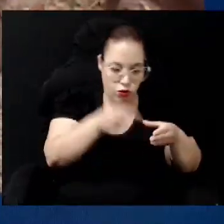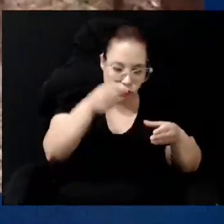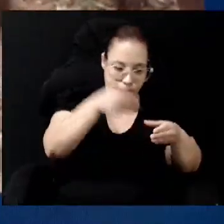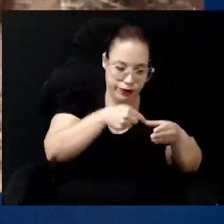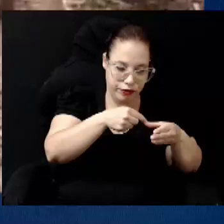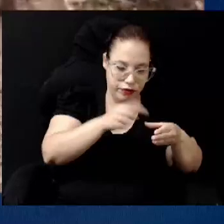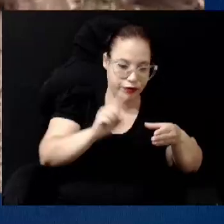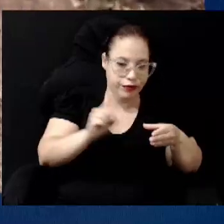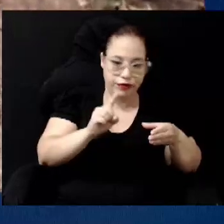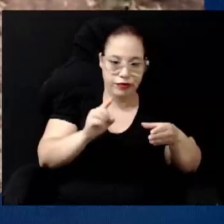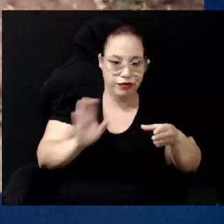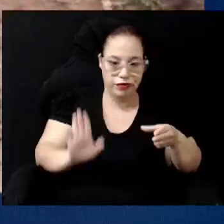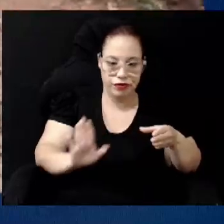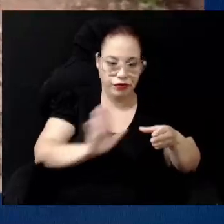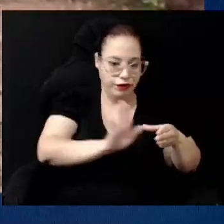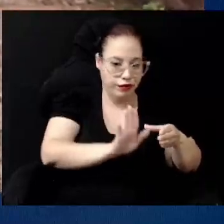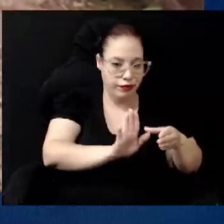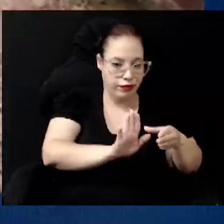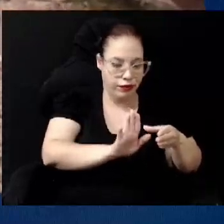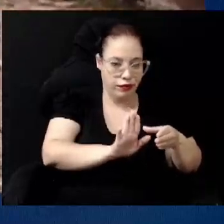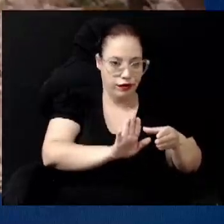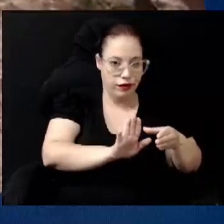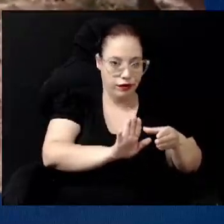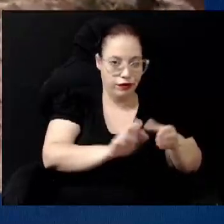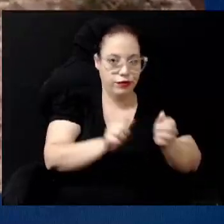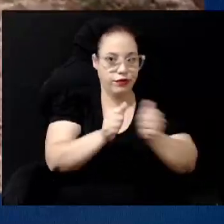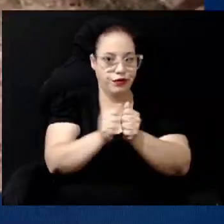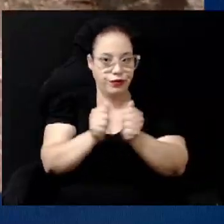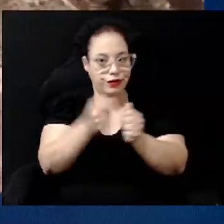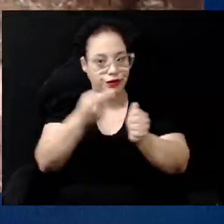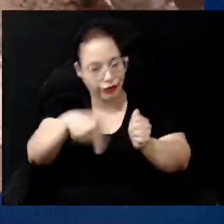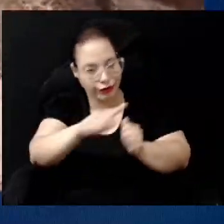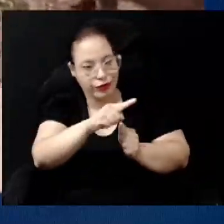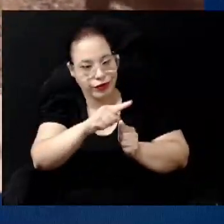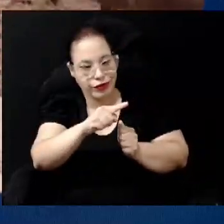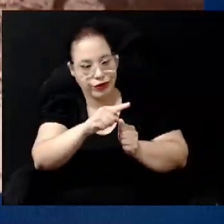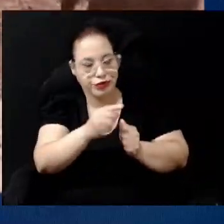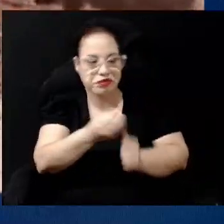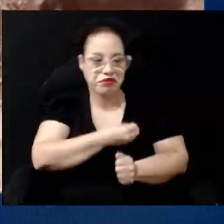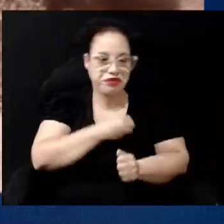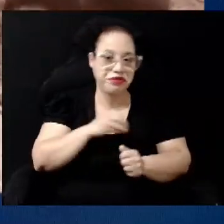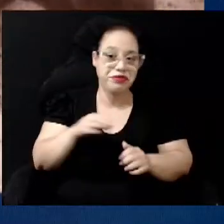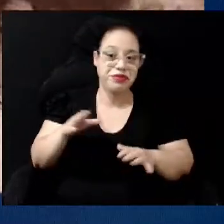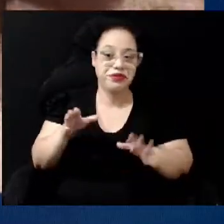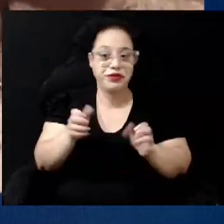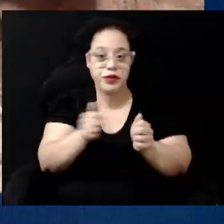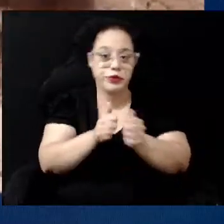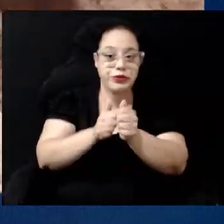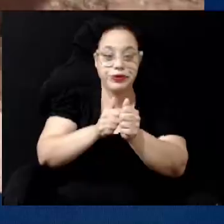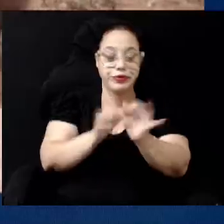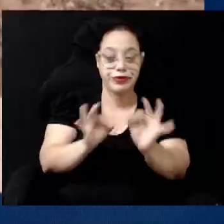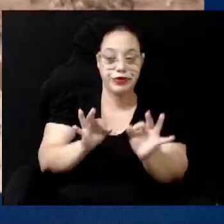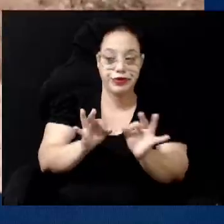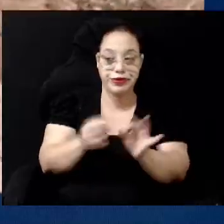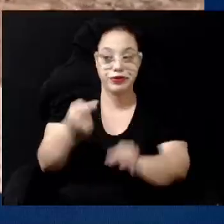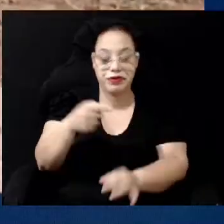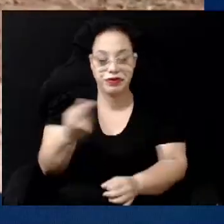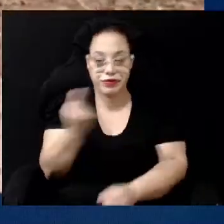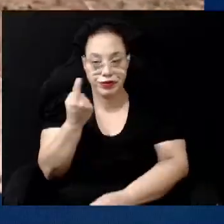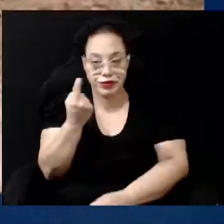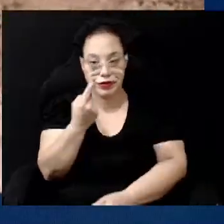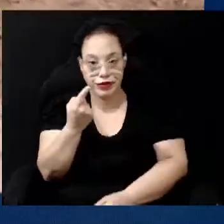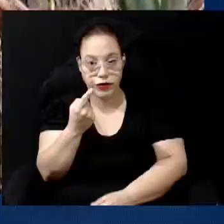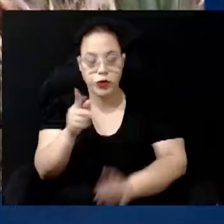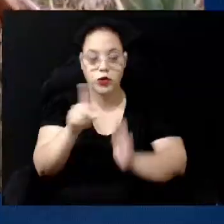ficam necessariamente juntos a ele, né? Eles vivem aí nas proximidades. Nesta primeira fase do projeto